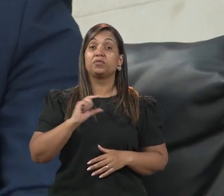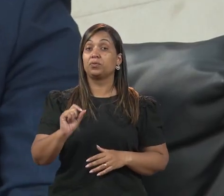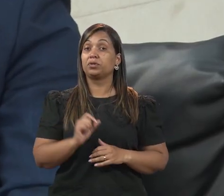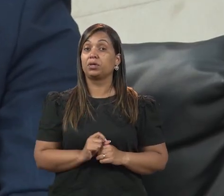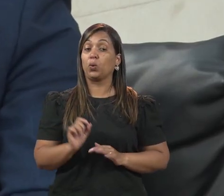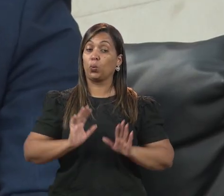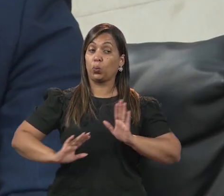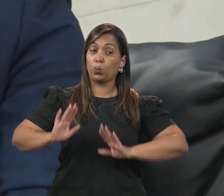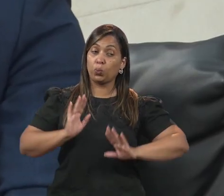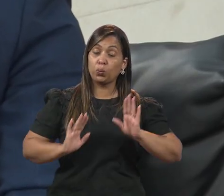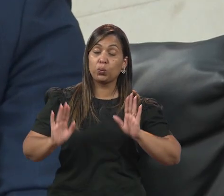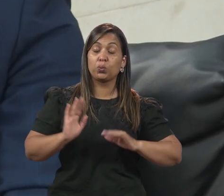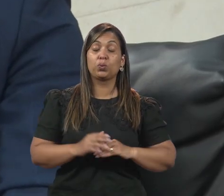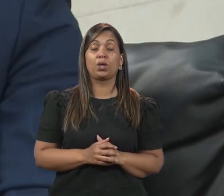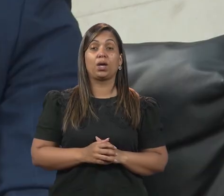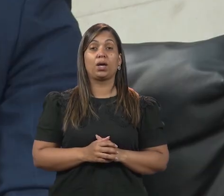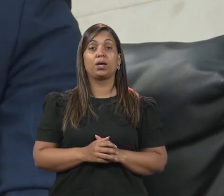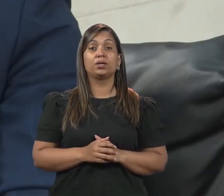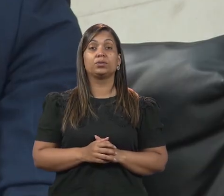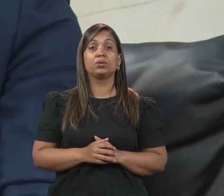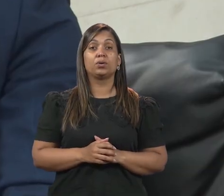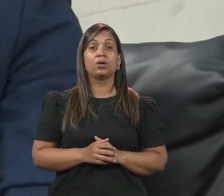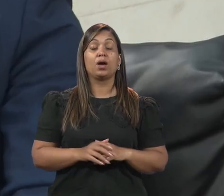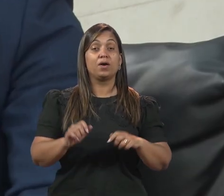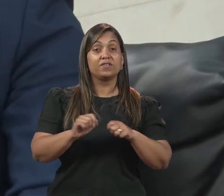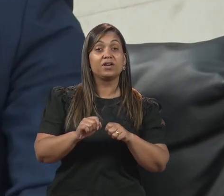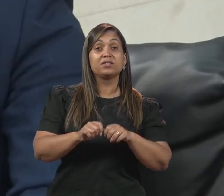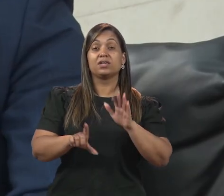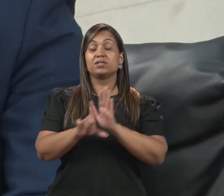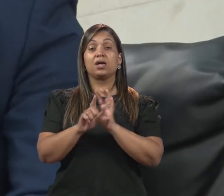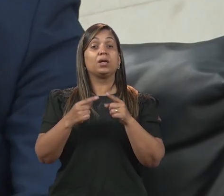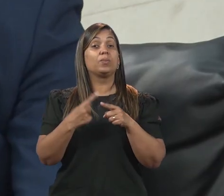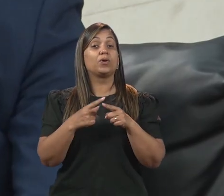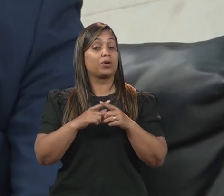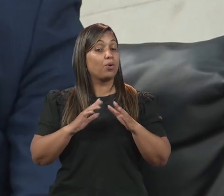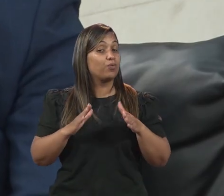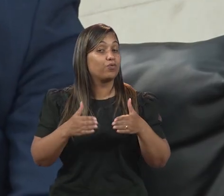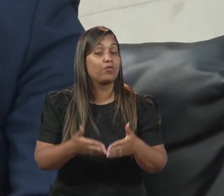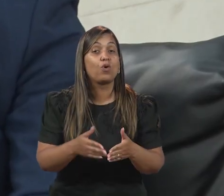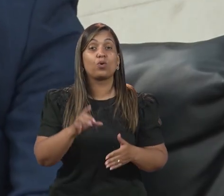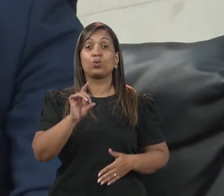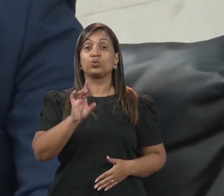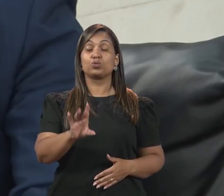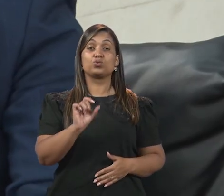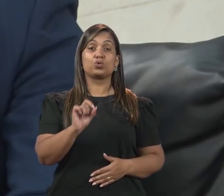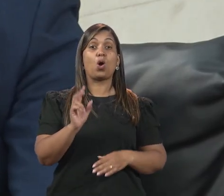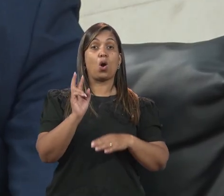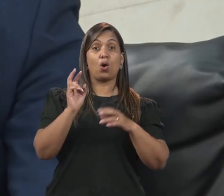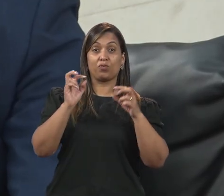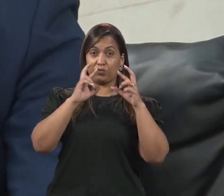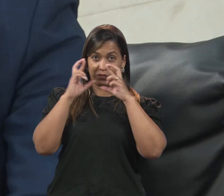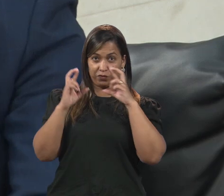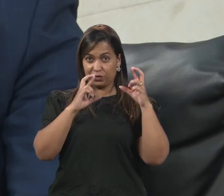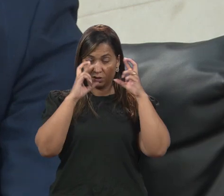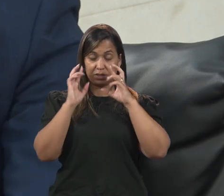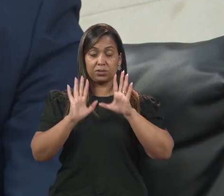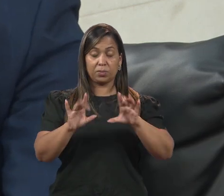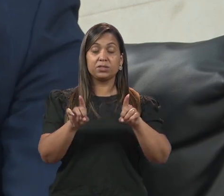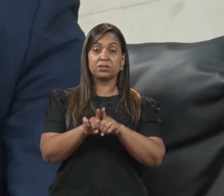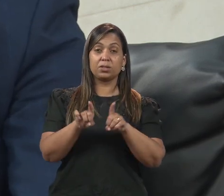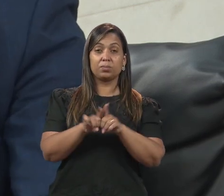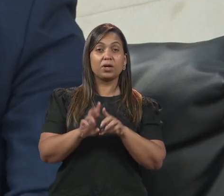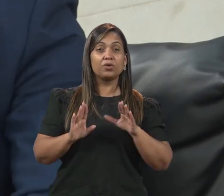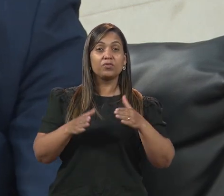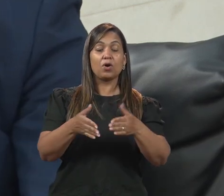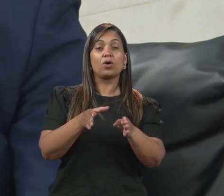o cuidado na ação dessa lei, porque ela não visa só uma fiscalização, mas também